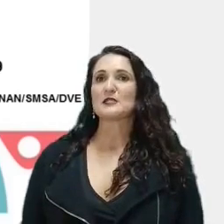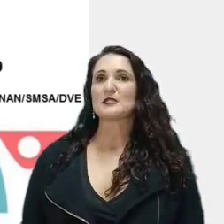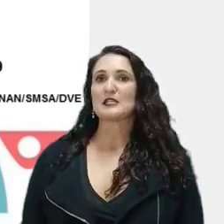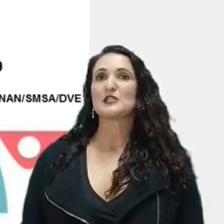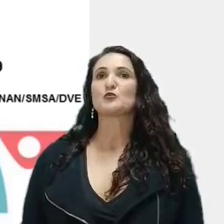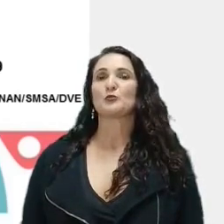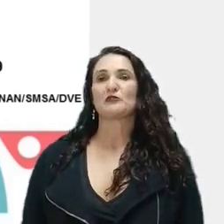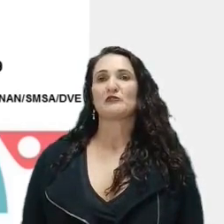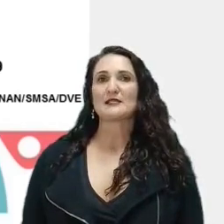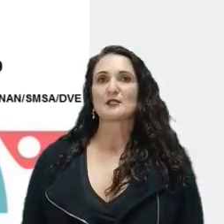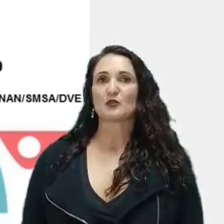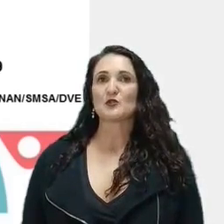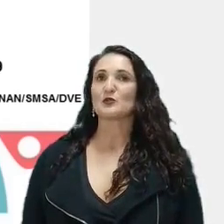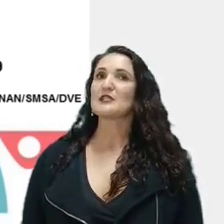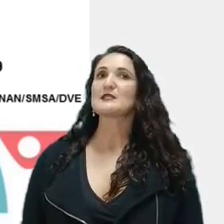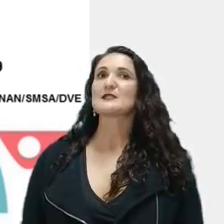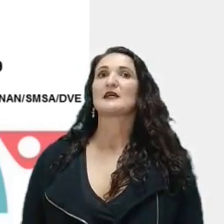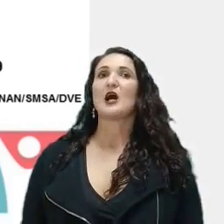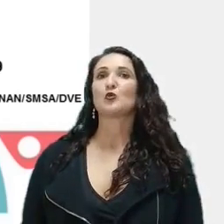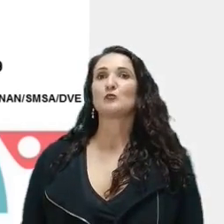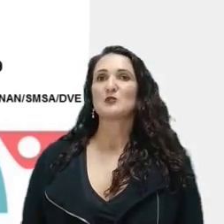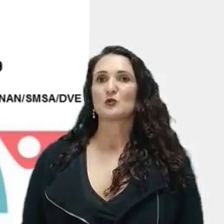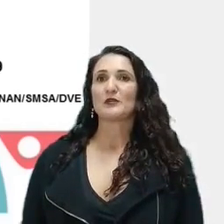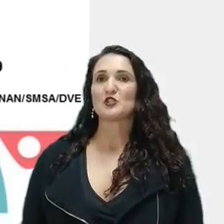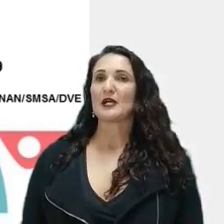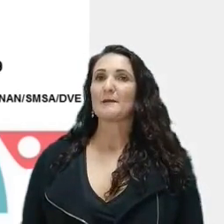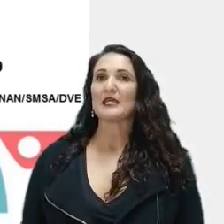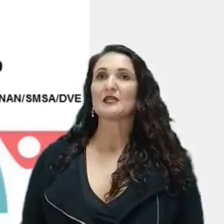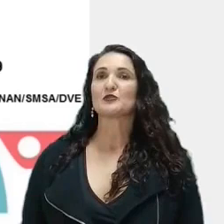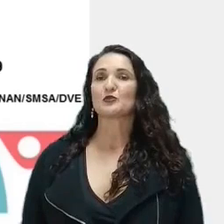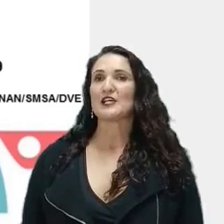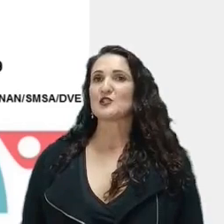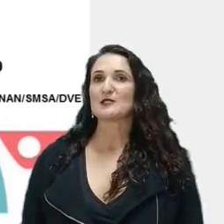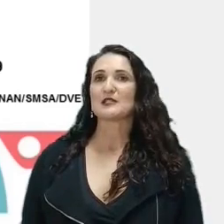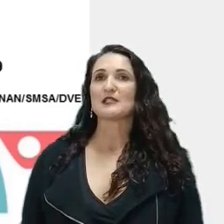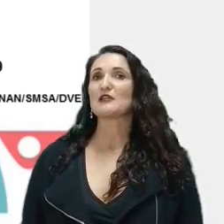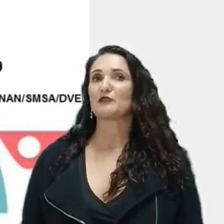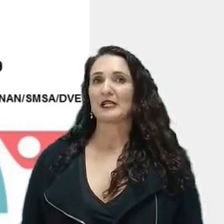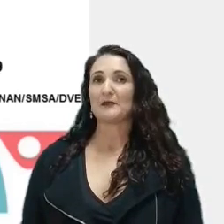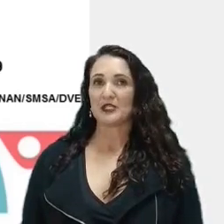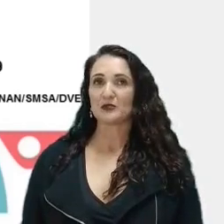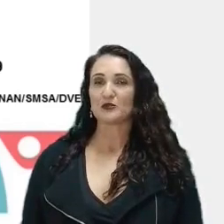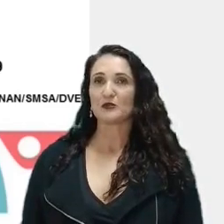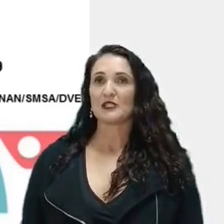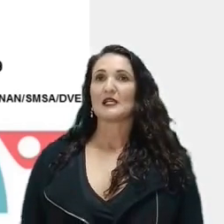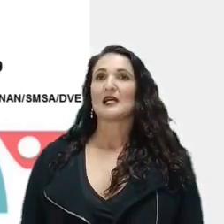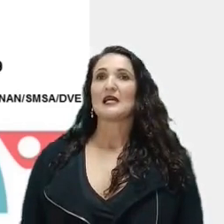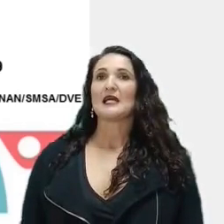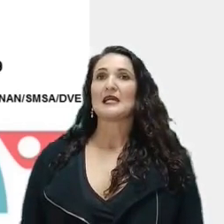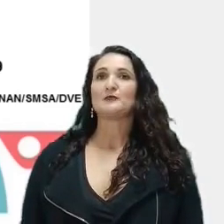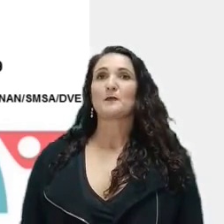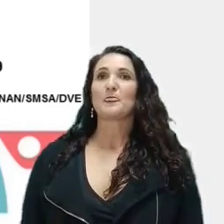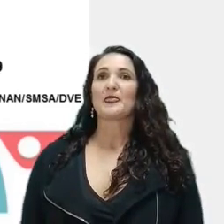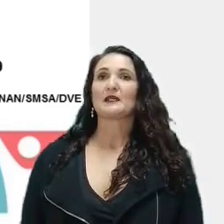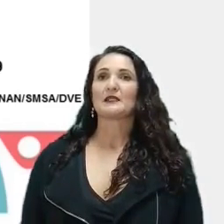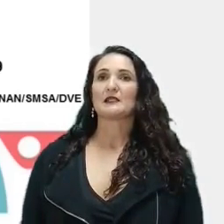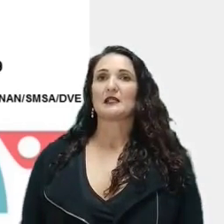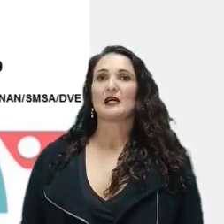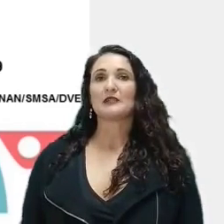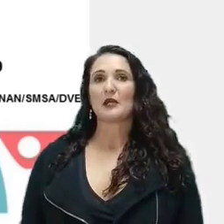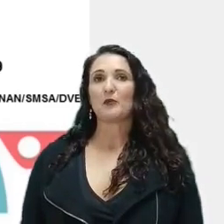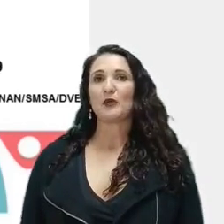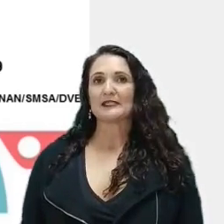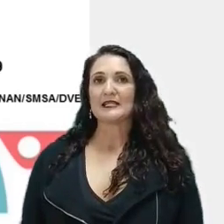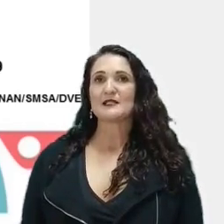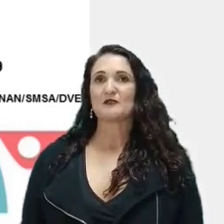tentam suicídio por várias situações, algumas com medicamento, raticida, enforcamento.